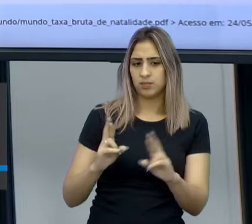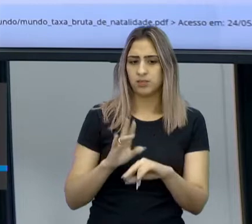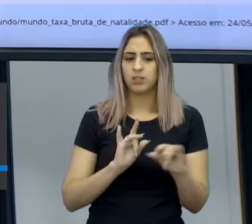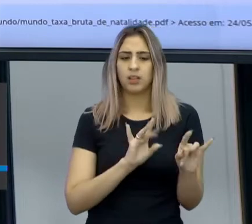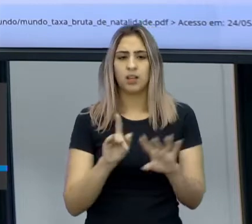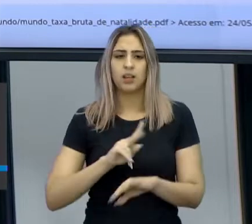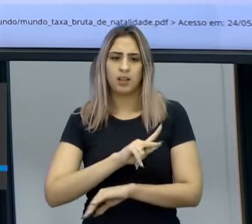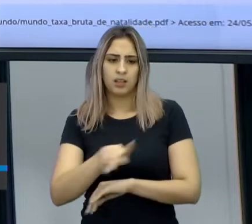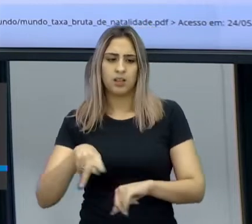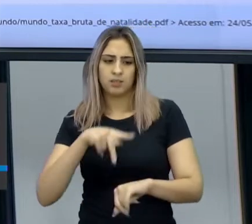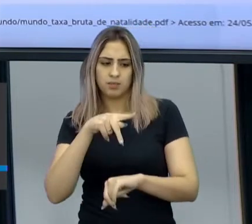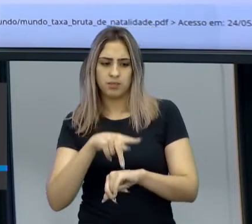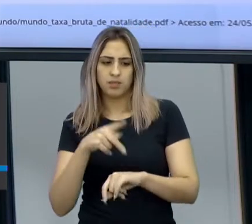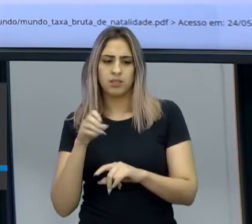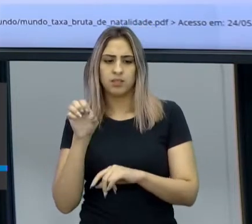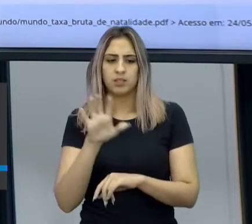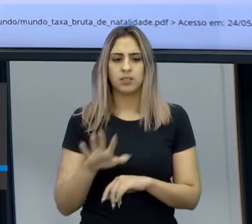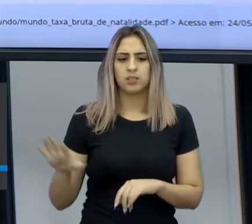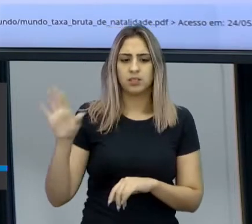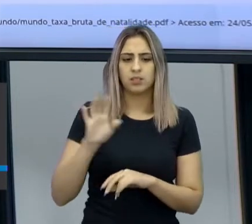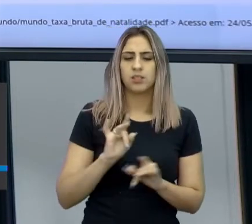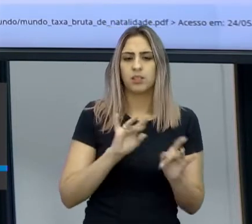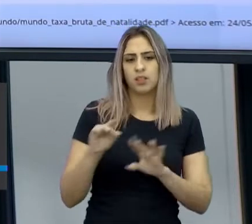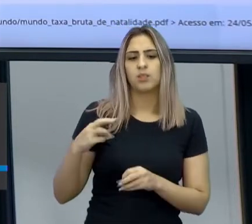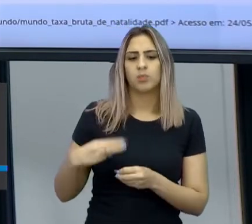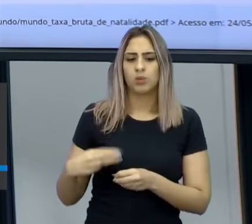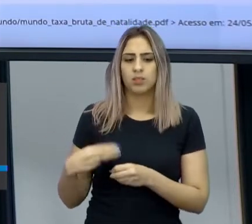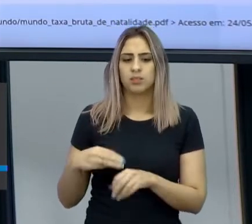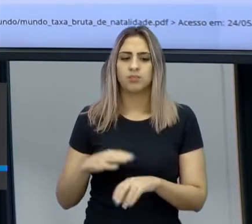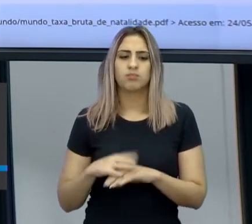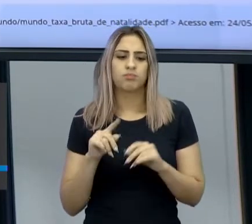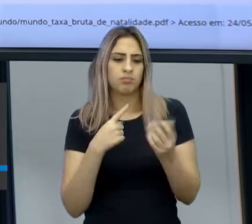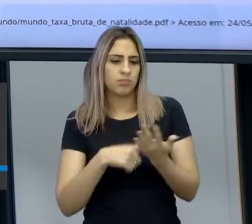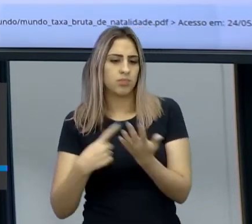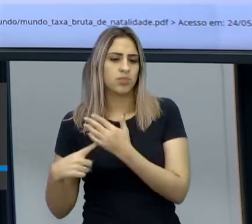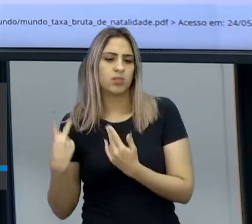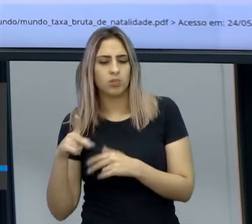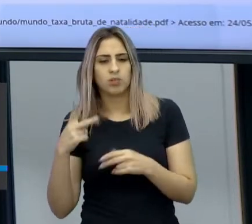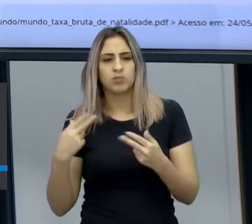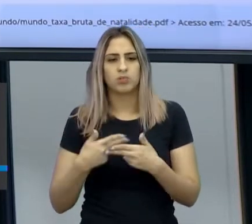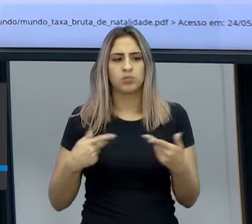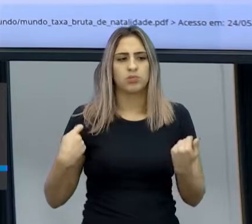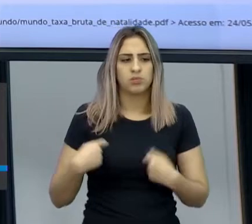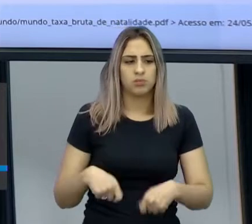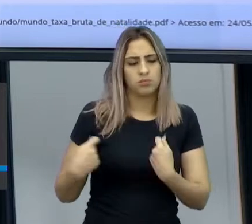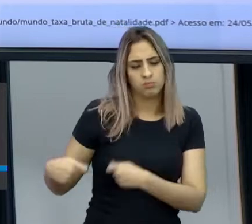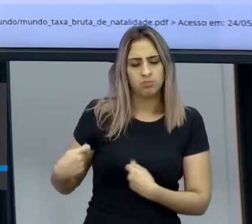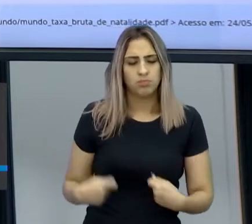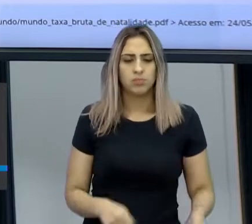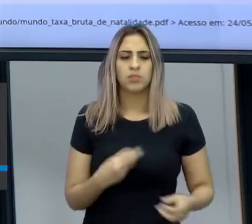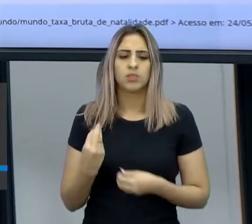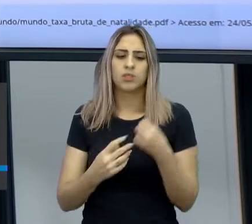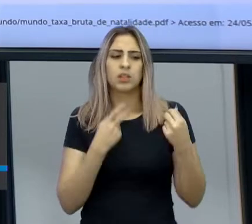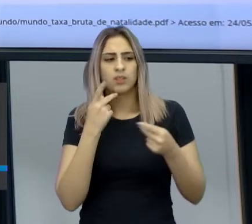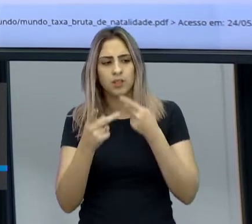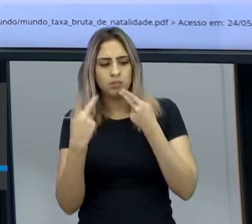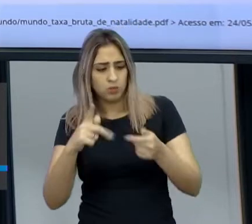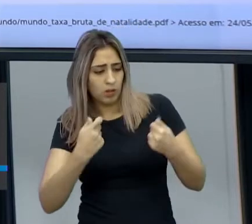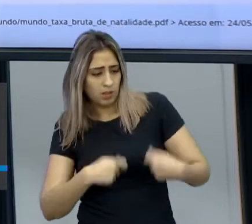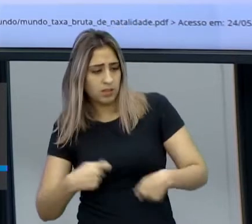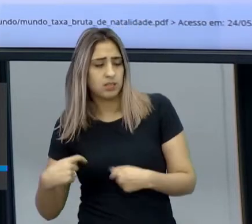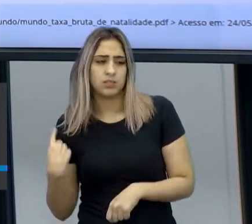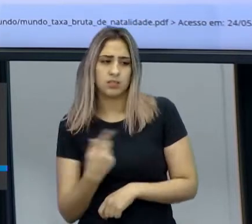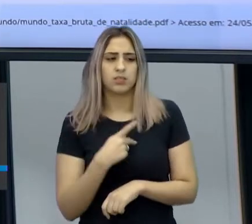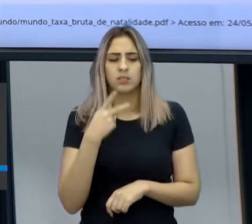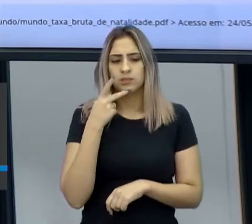cada país, né, a cada estado e a cada município. Vai de acordo com as suas necessidades. E quando fala suas necessidades, a gente